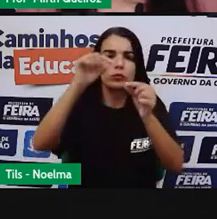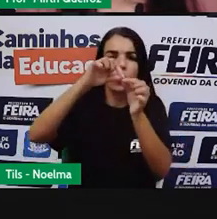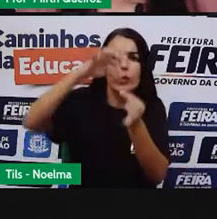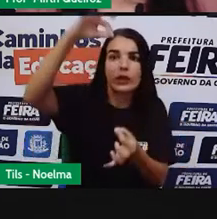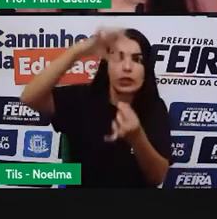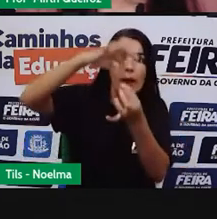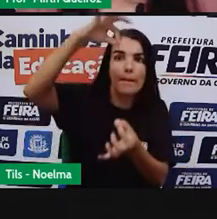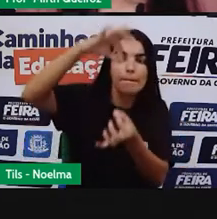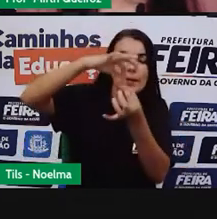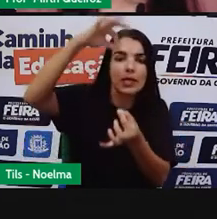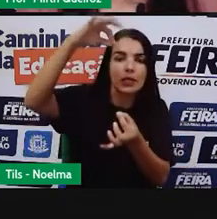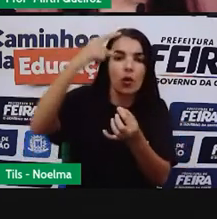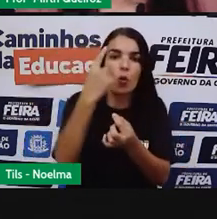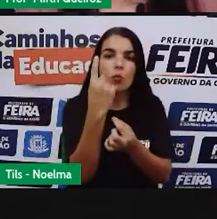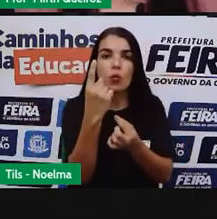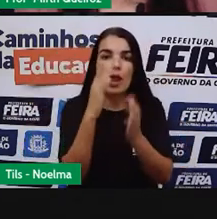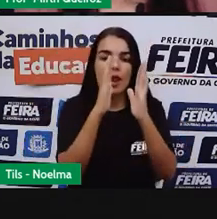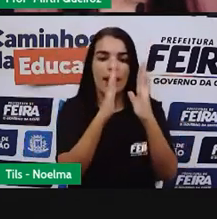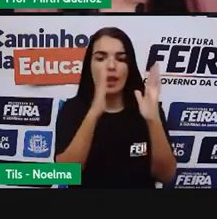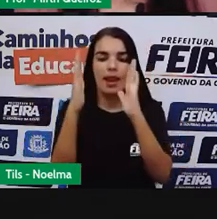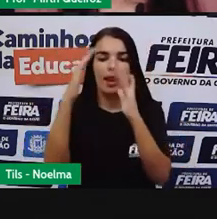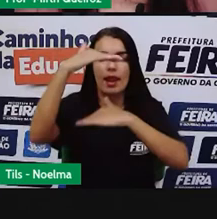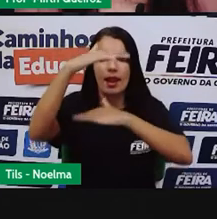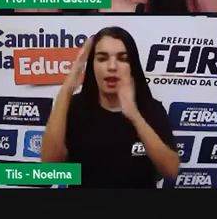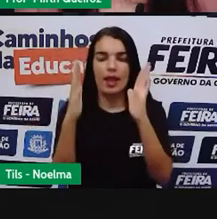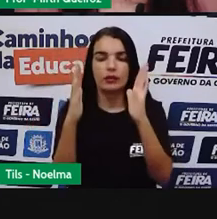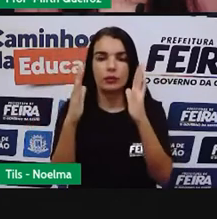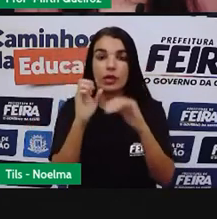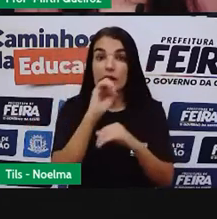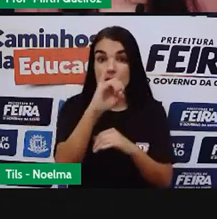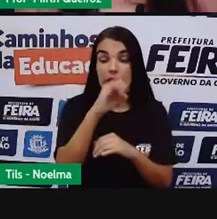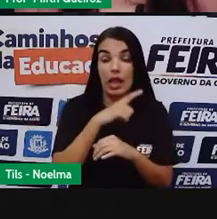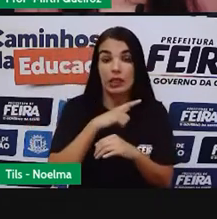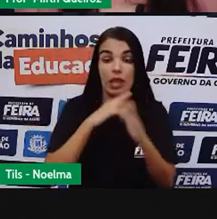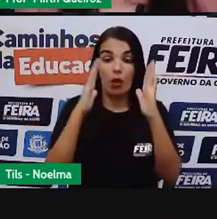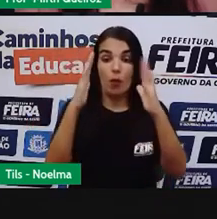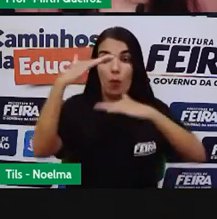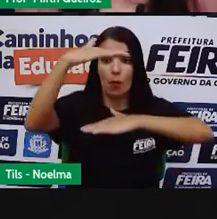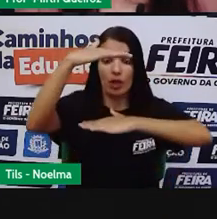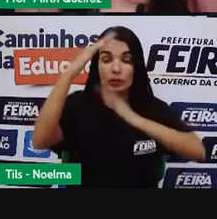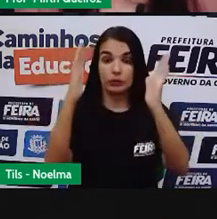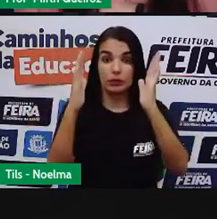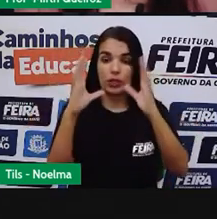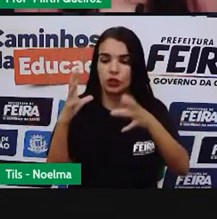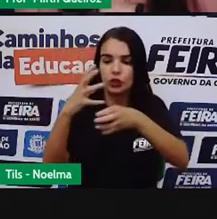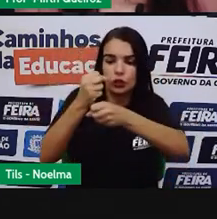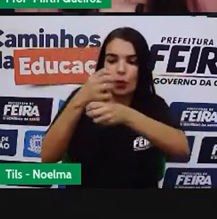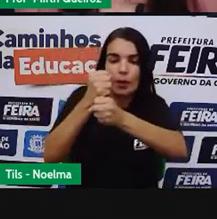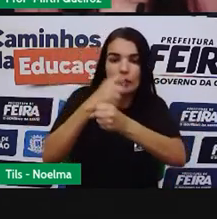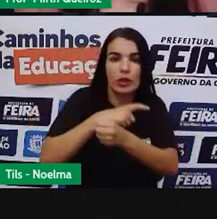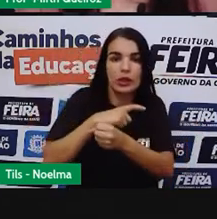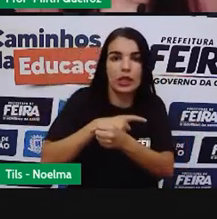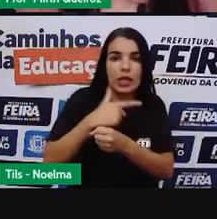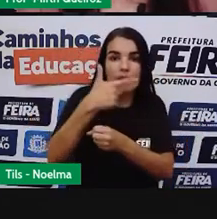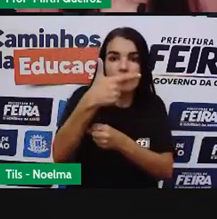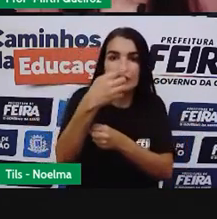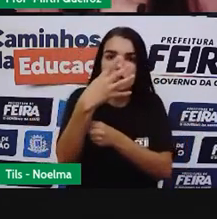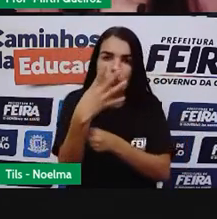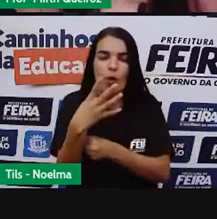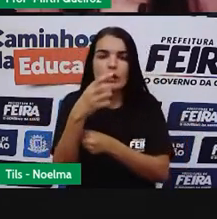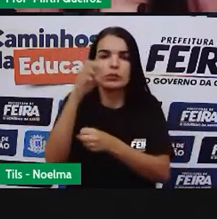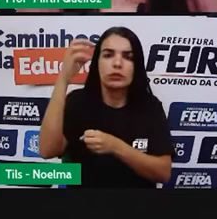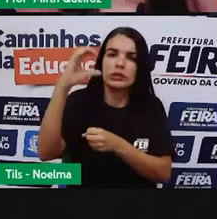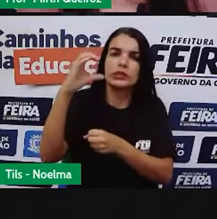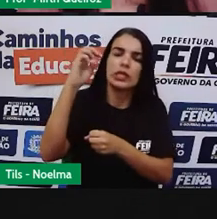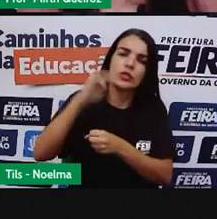que é perímetro? Perímetro é a soma de todos os lados. O quadrado tem quatro lados. Se a gente somar todos os lados, daria